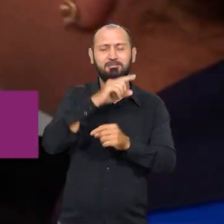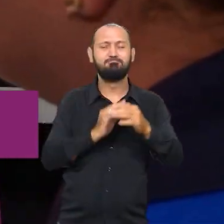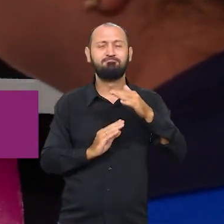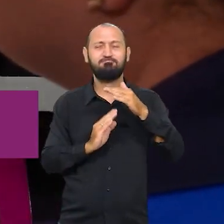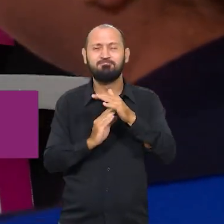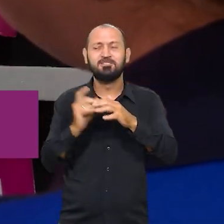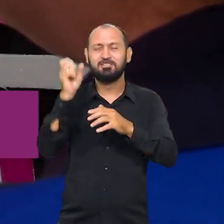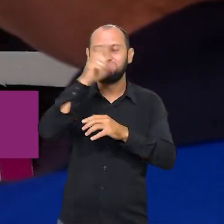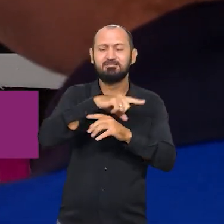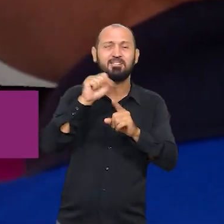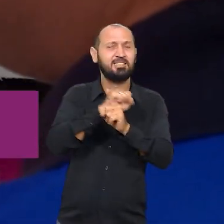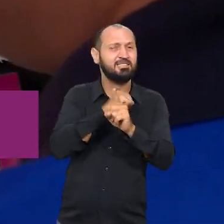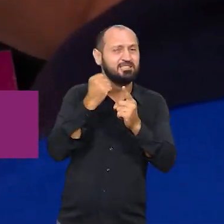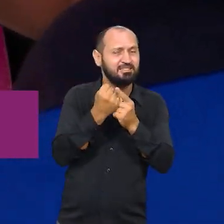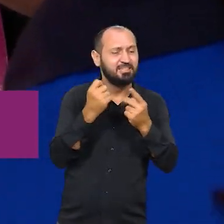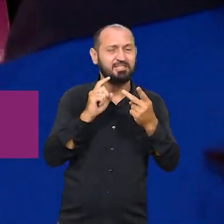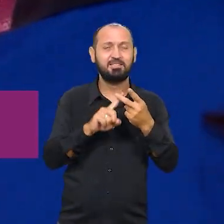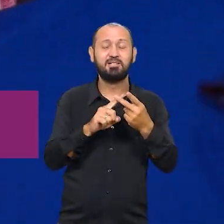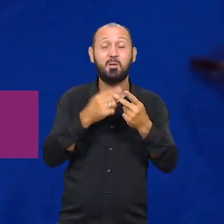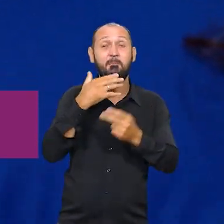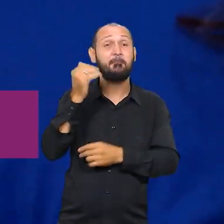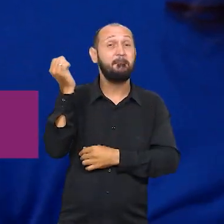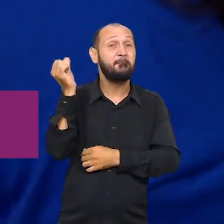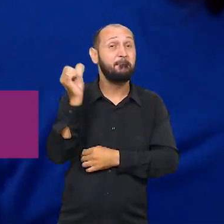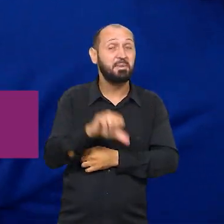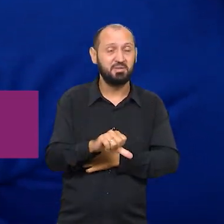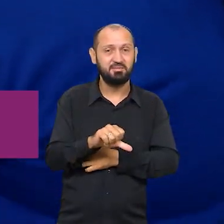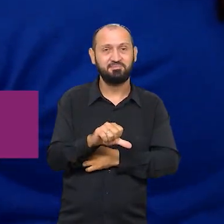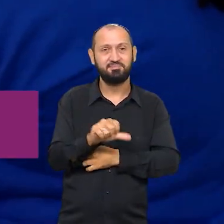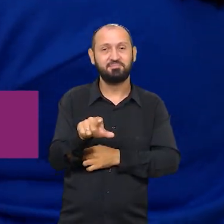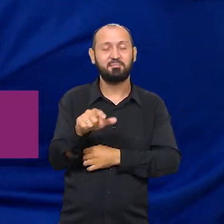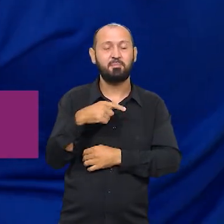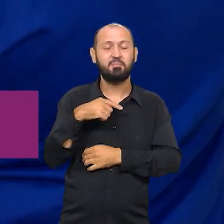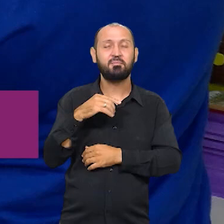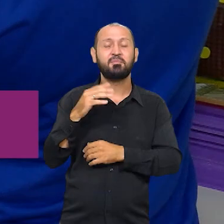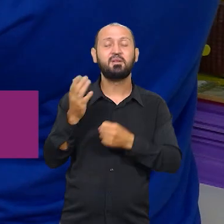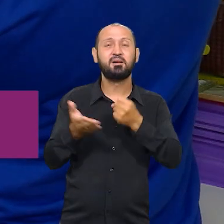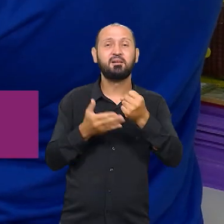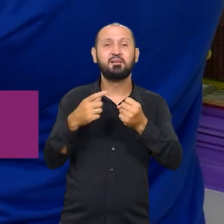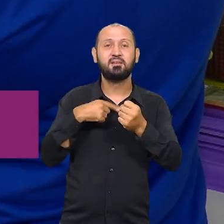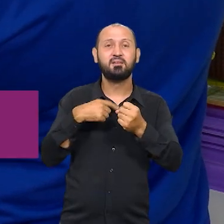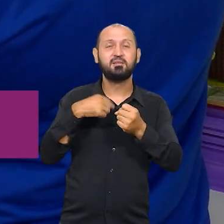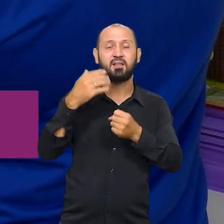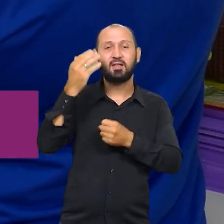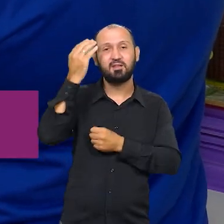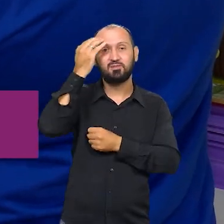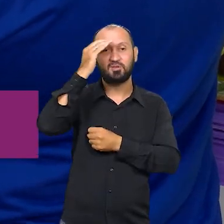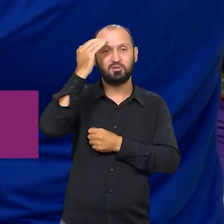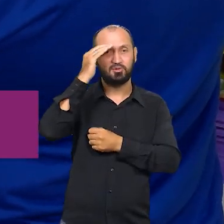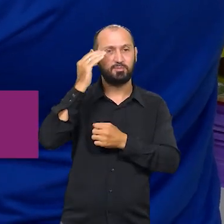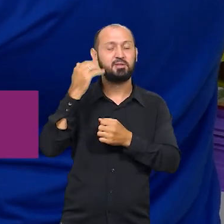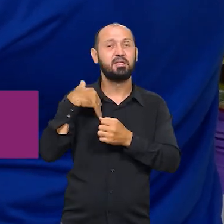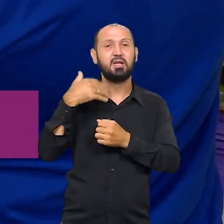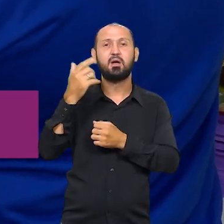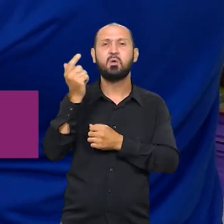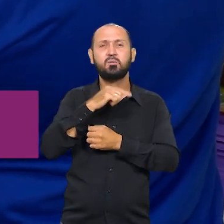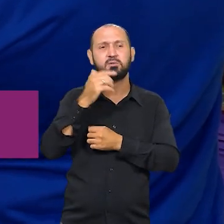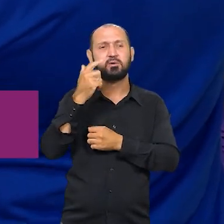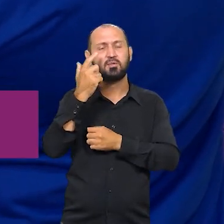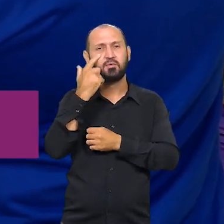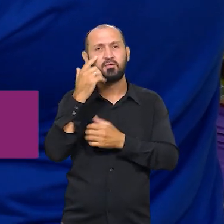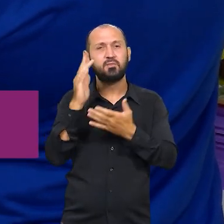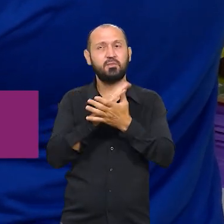têm toda uma deficiência na área social. E o pior nesse nível é que eles têm entendimento. Então,